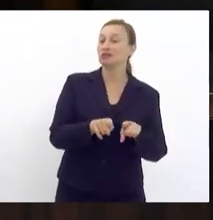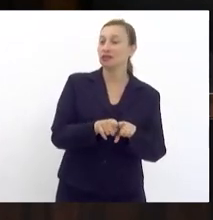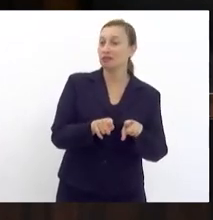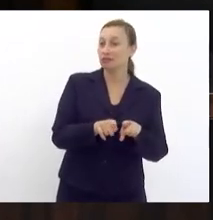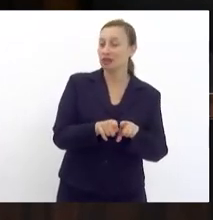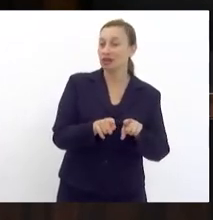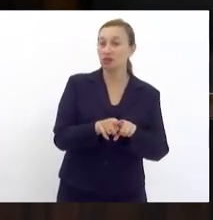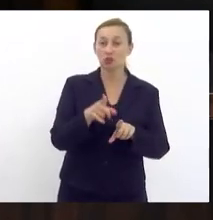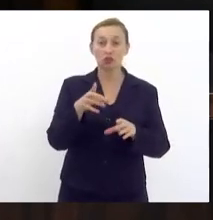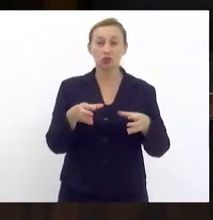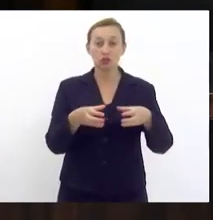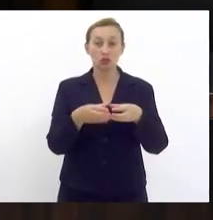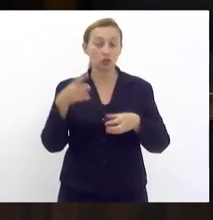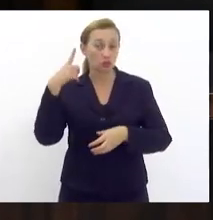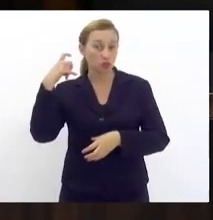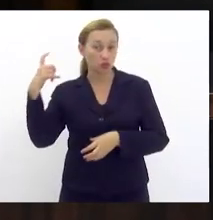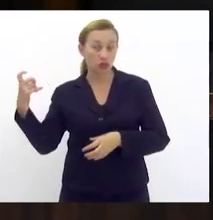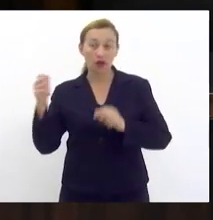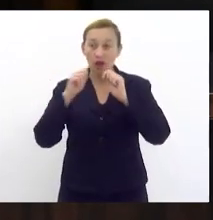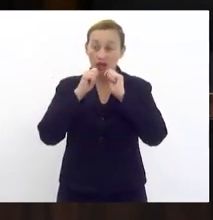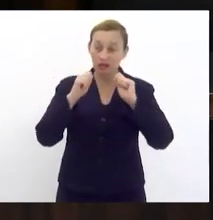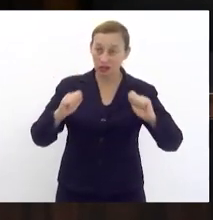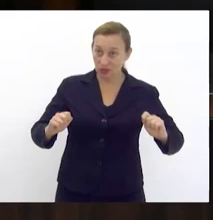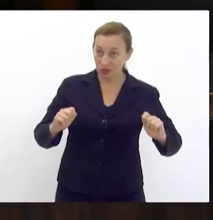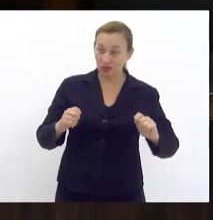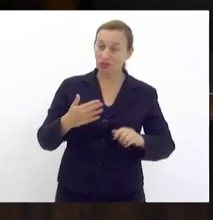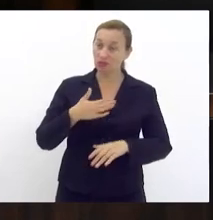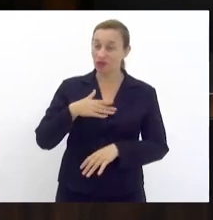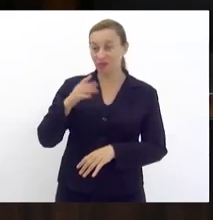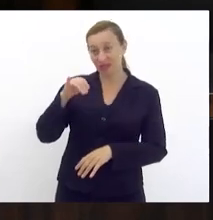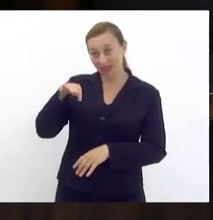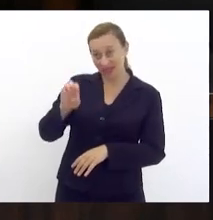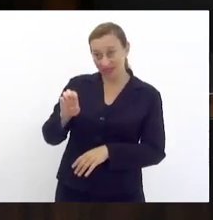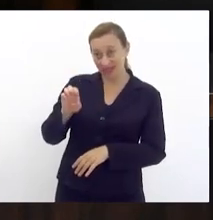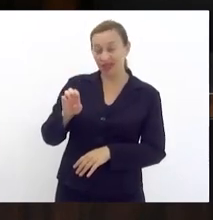de Som, assessores do meu gabinete.